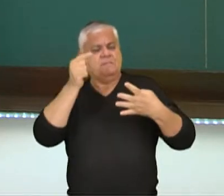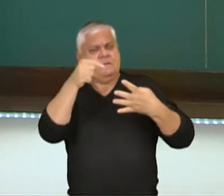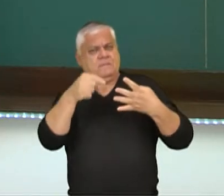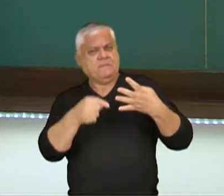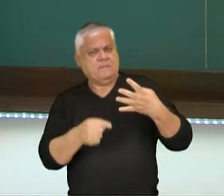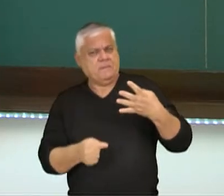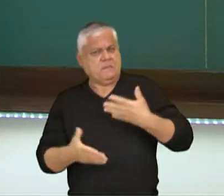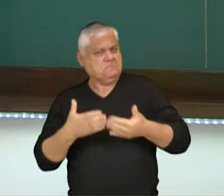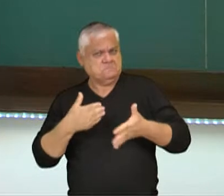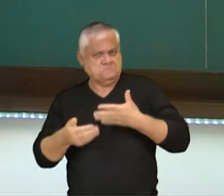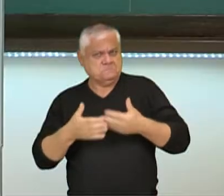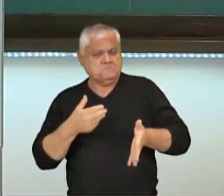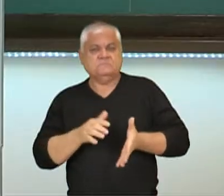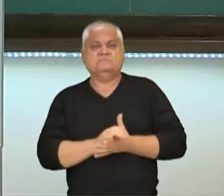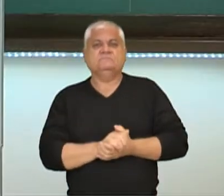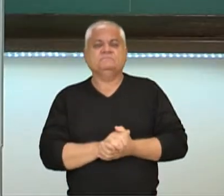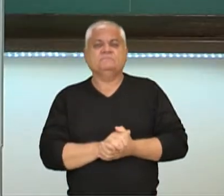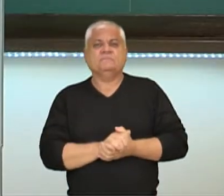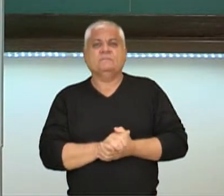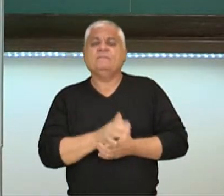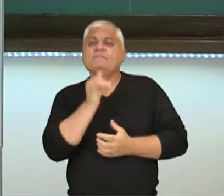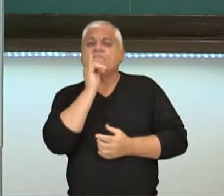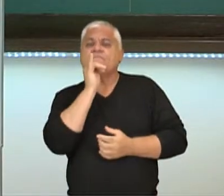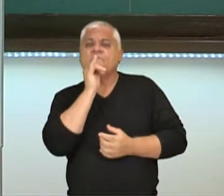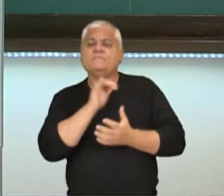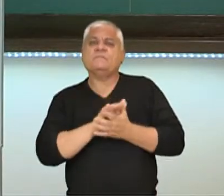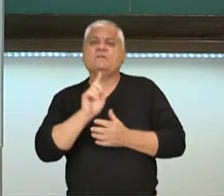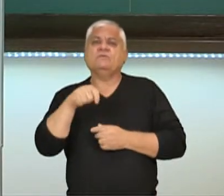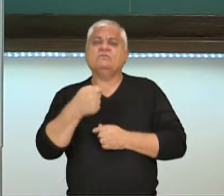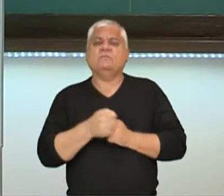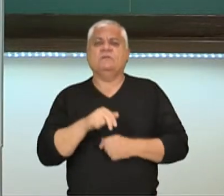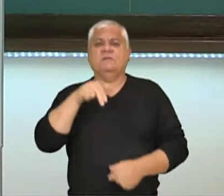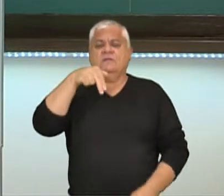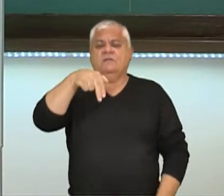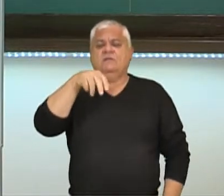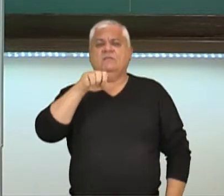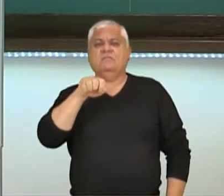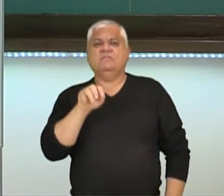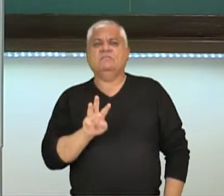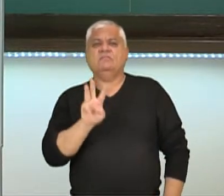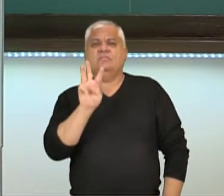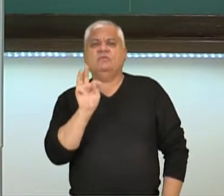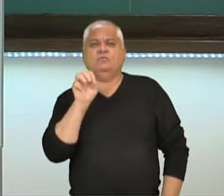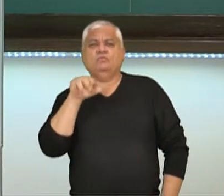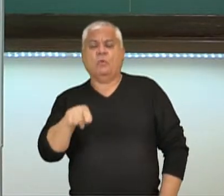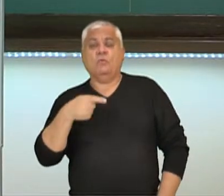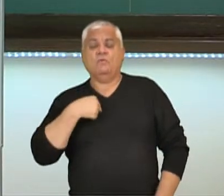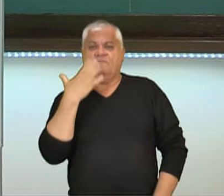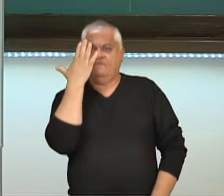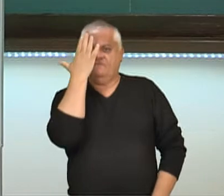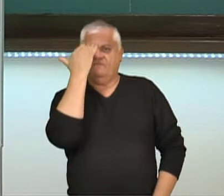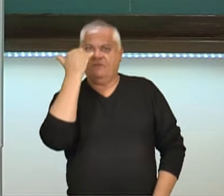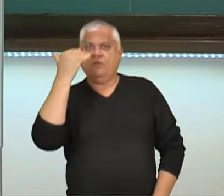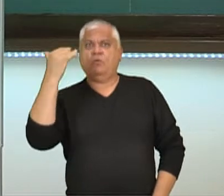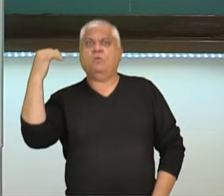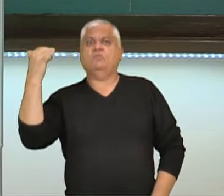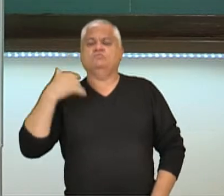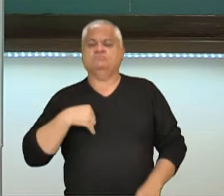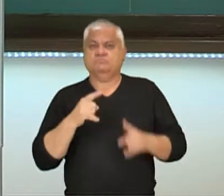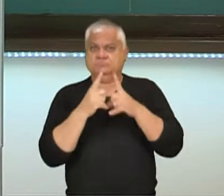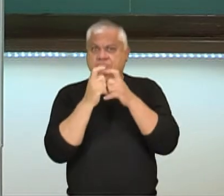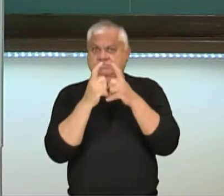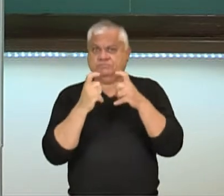qualquer situação. Falando um pouquinho, né, de Newton. Newton, o grande cientista, talvez um dos